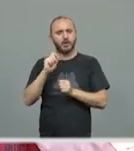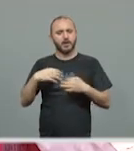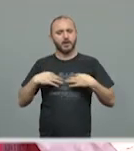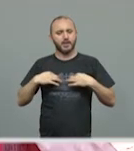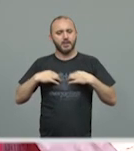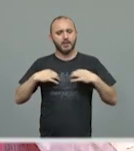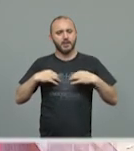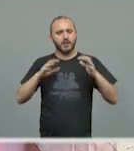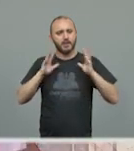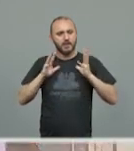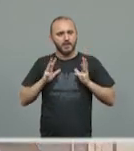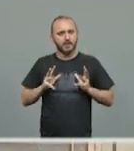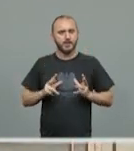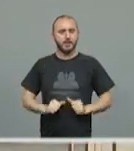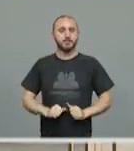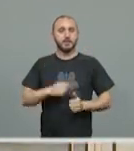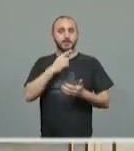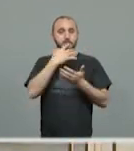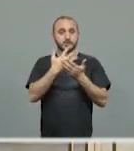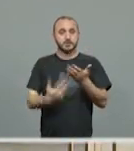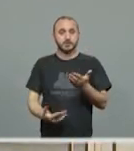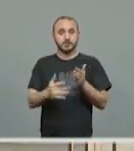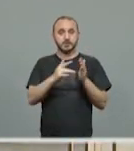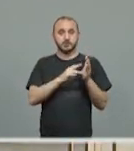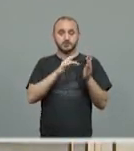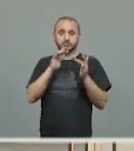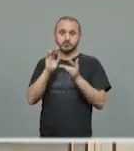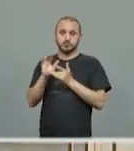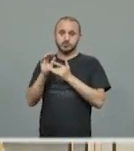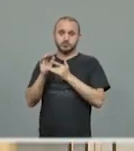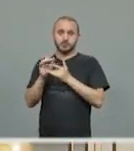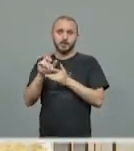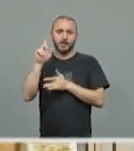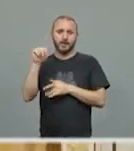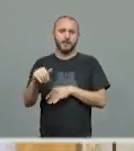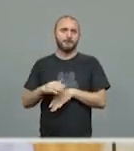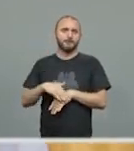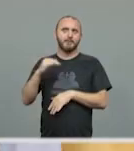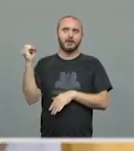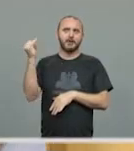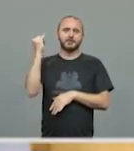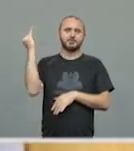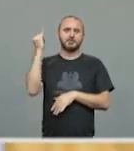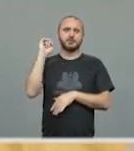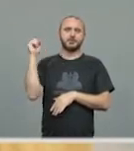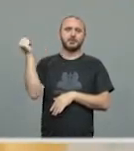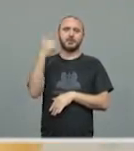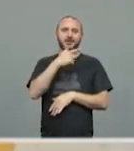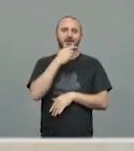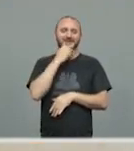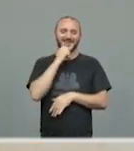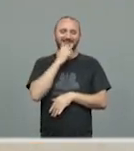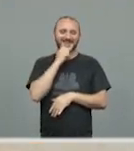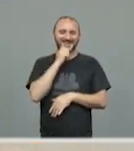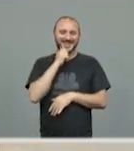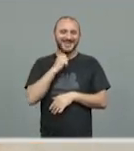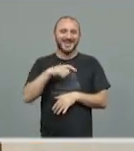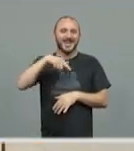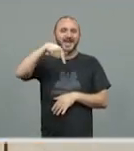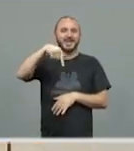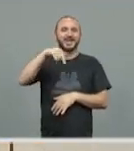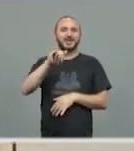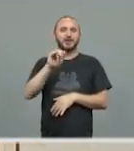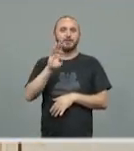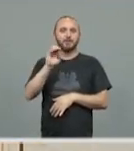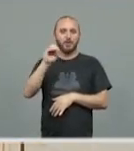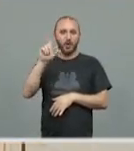no sangue do cordeiro, que é muito mais do que alvejante, do que boa, do que qualquer outro